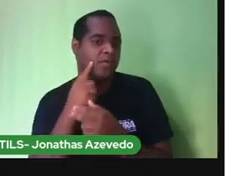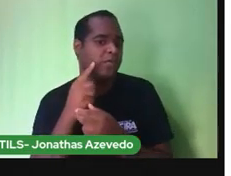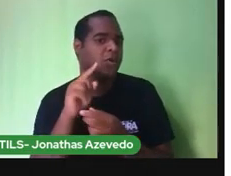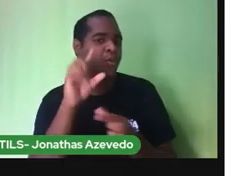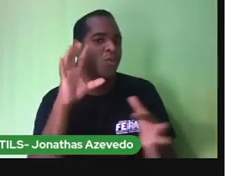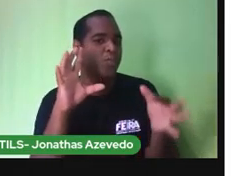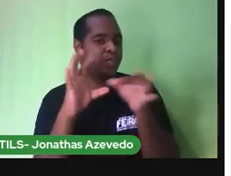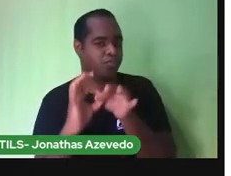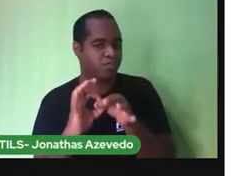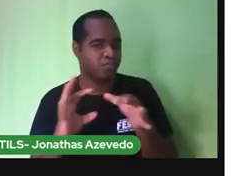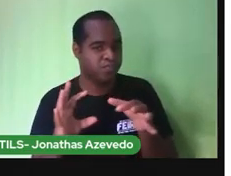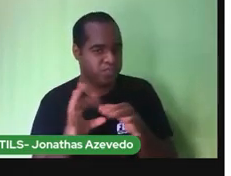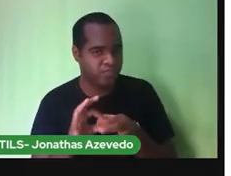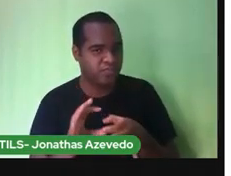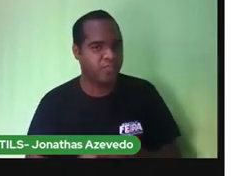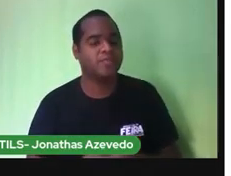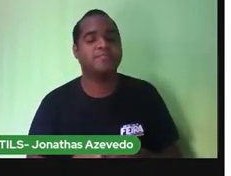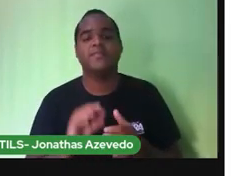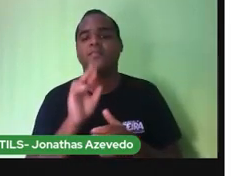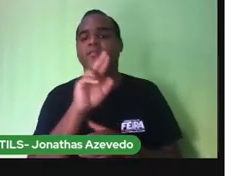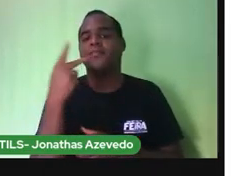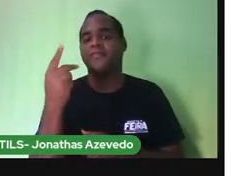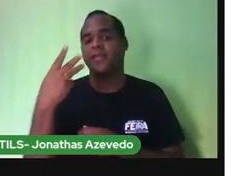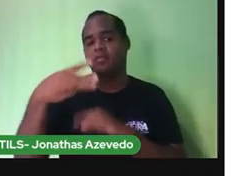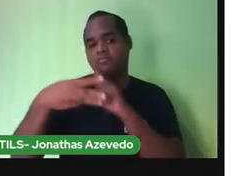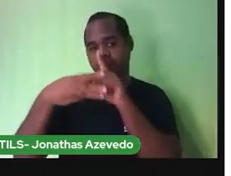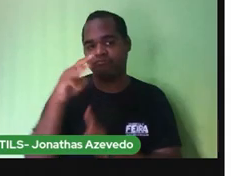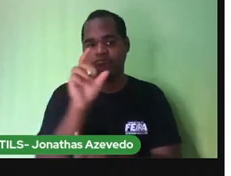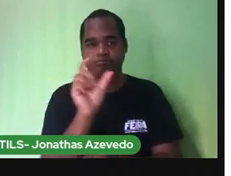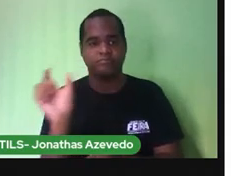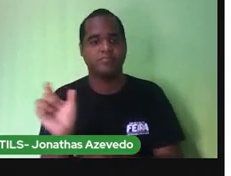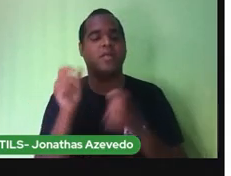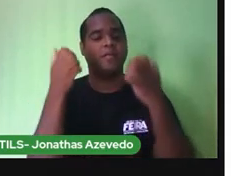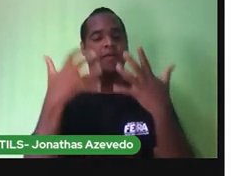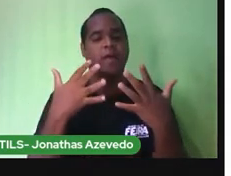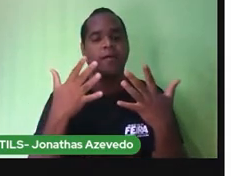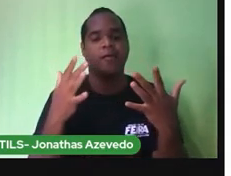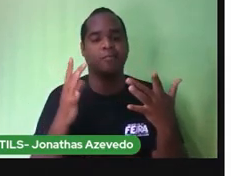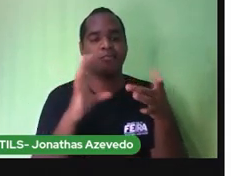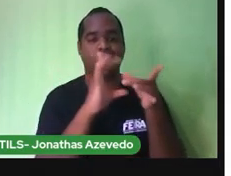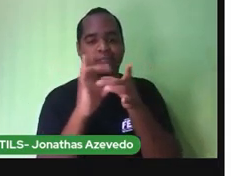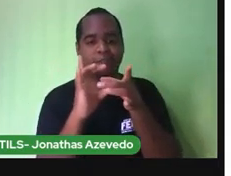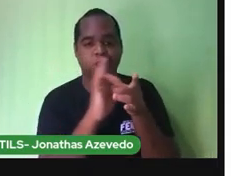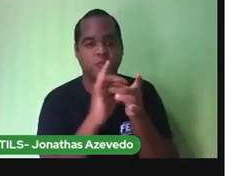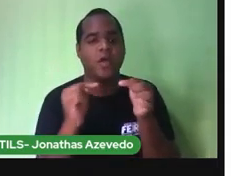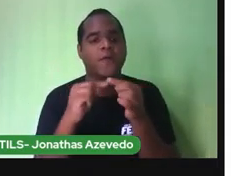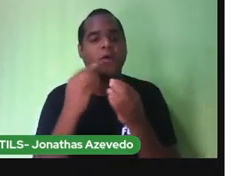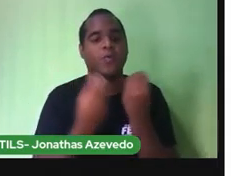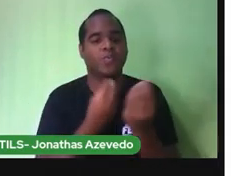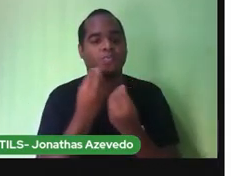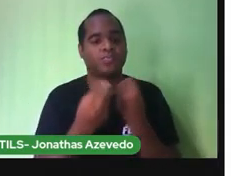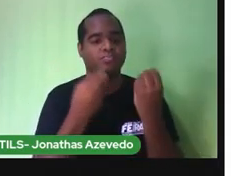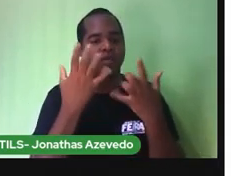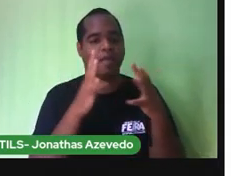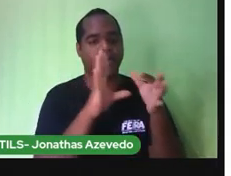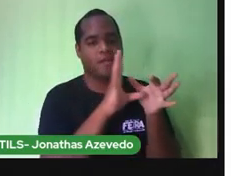entre três palavras agora você vai relacionar você vai fazer a ligação